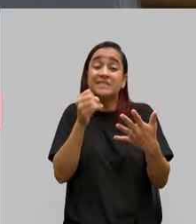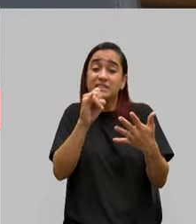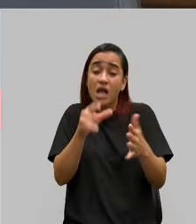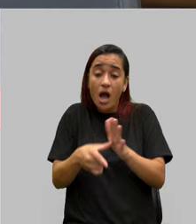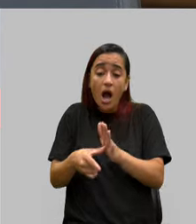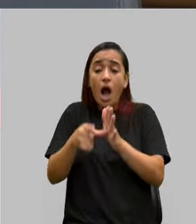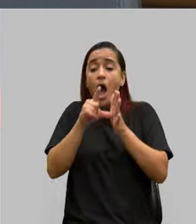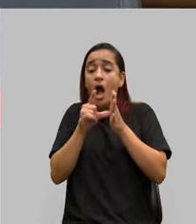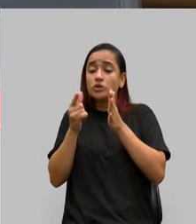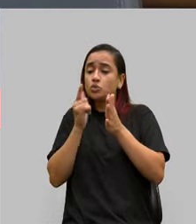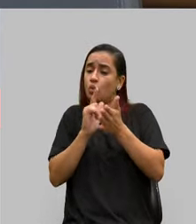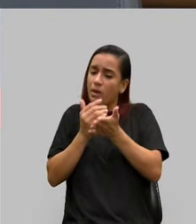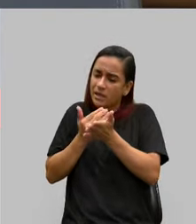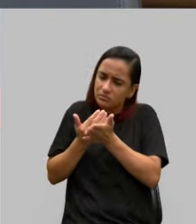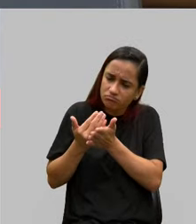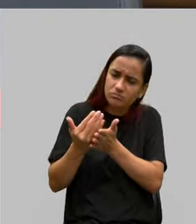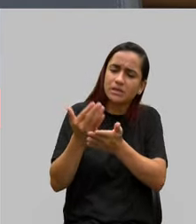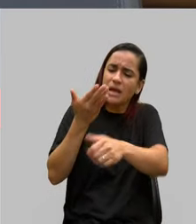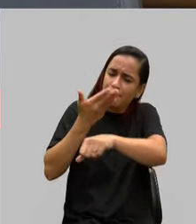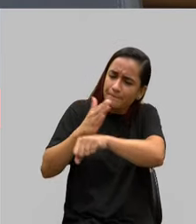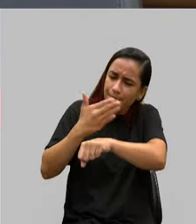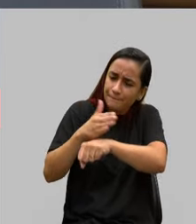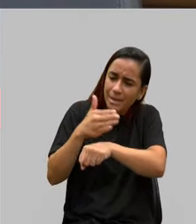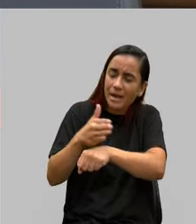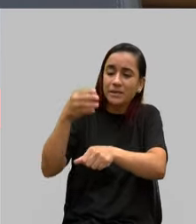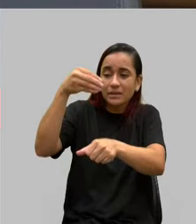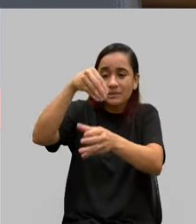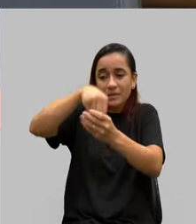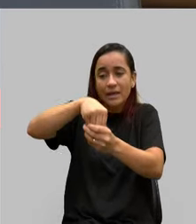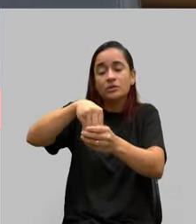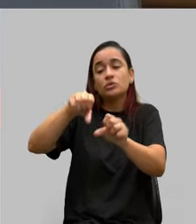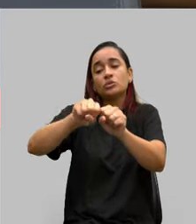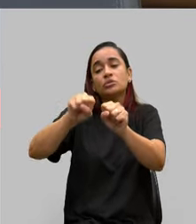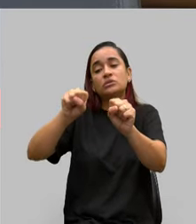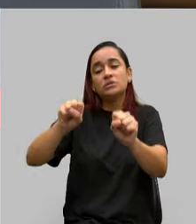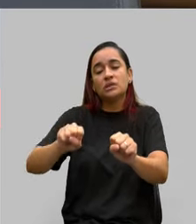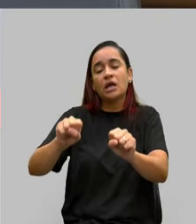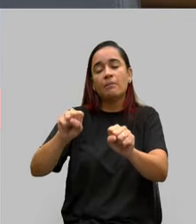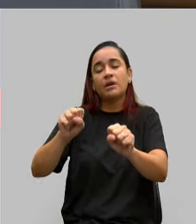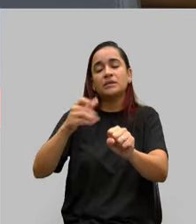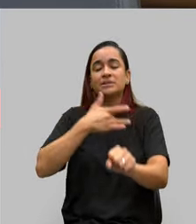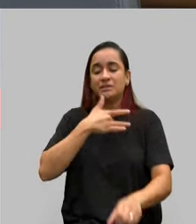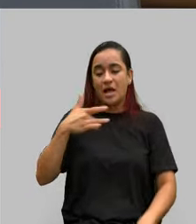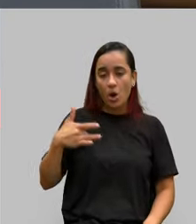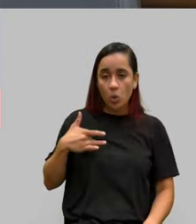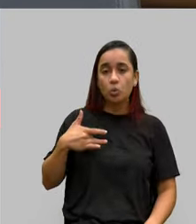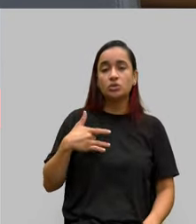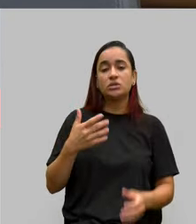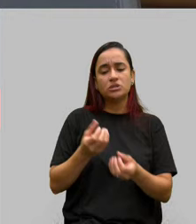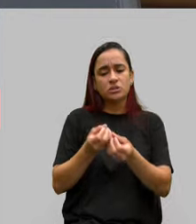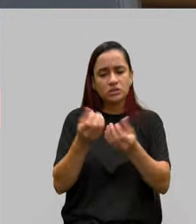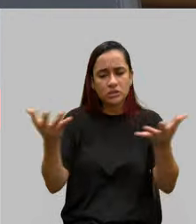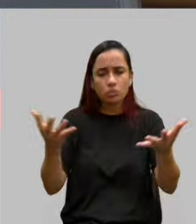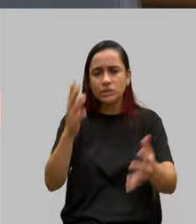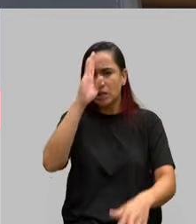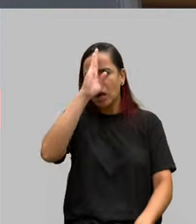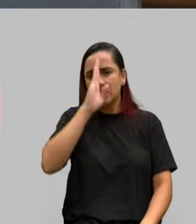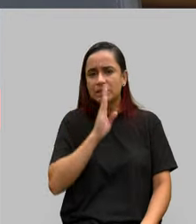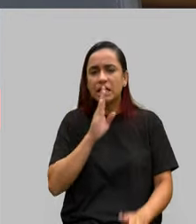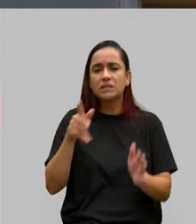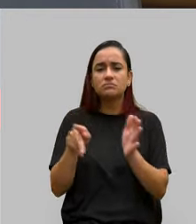entrar para o Sistema Único de Saúde distribuição gratuita para os eh